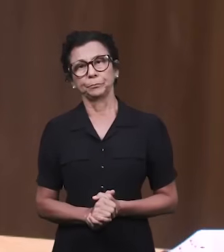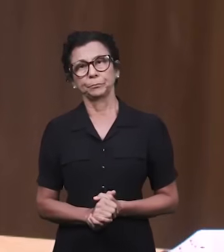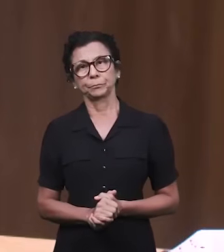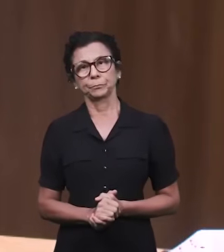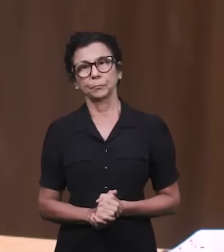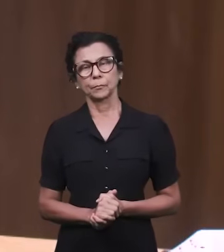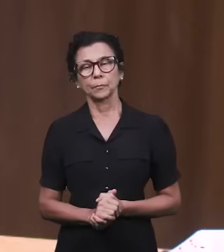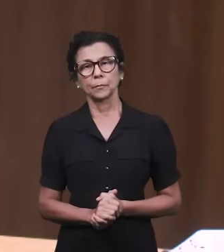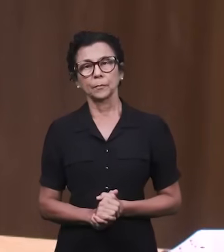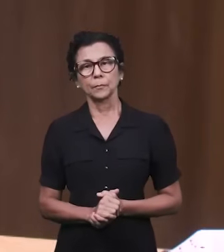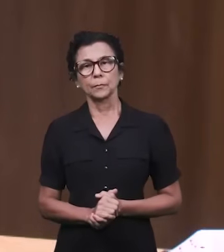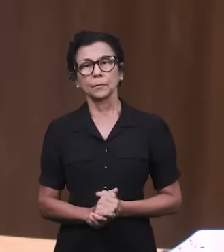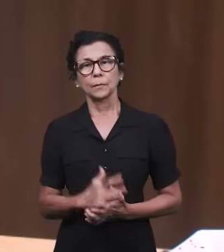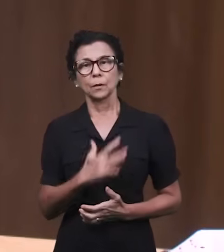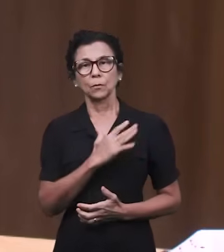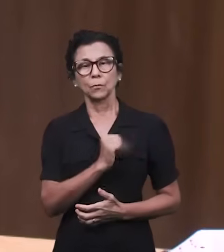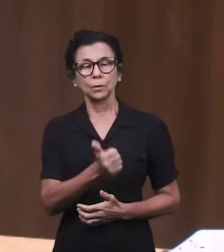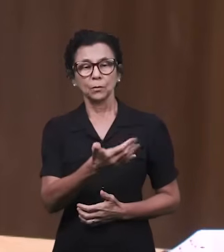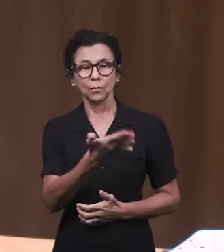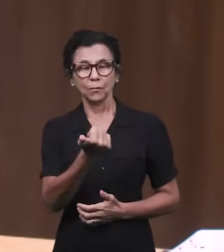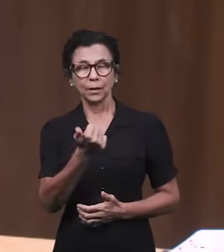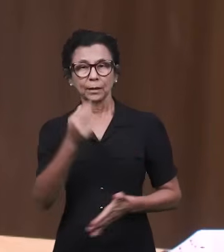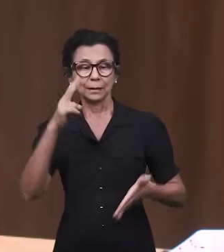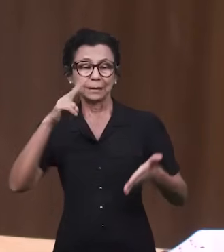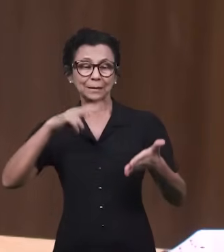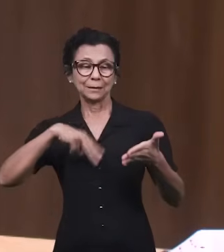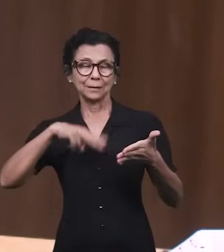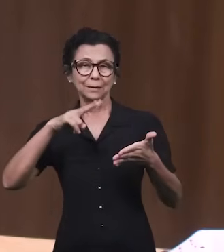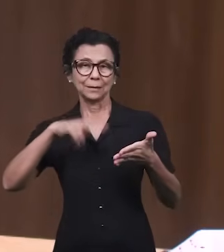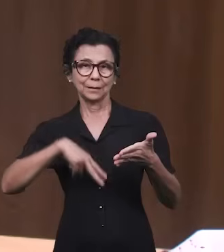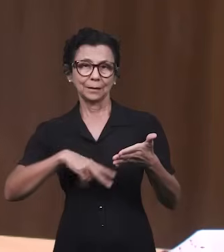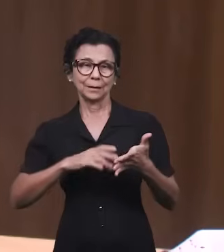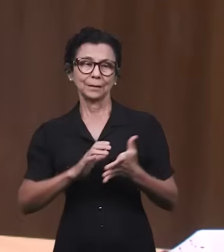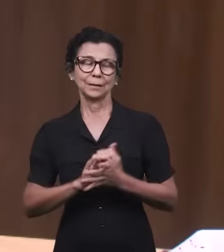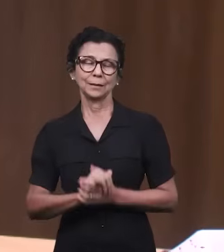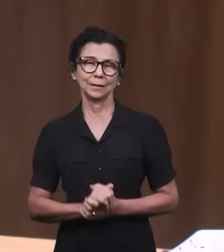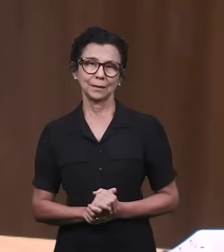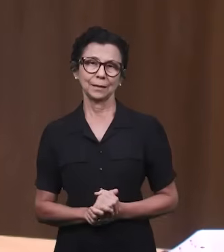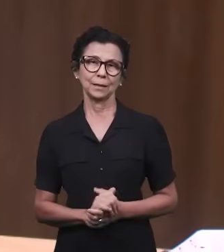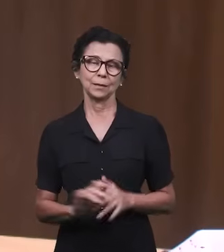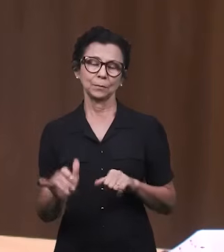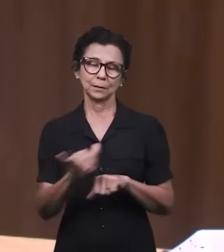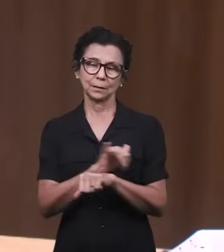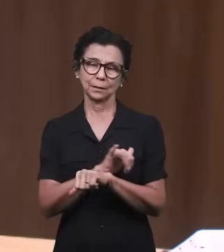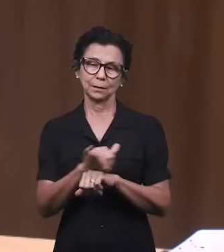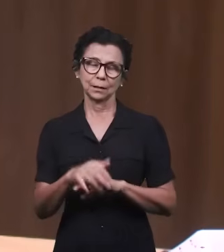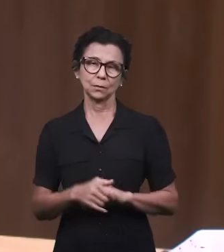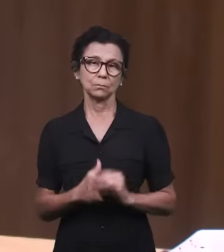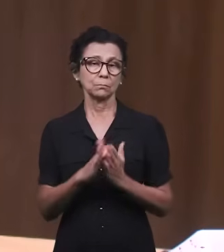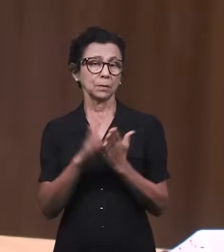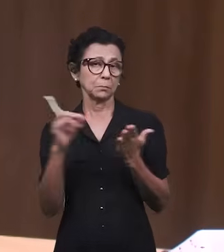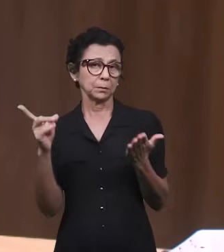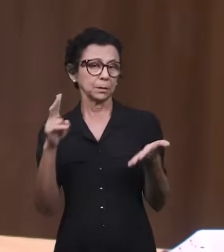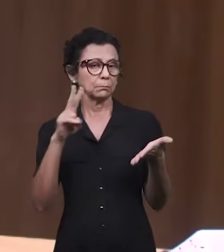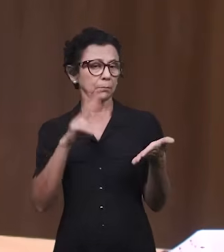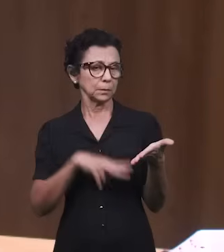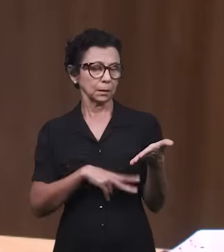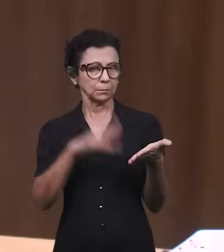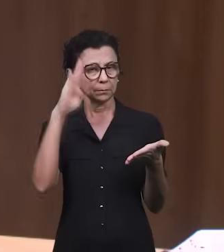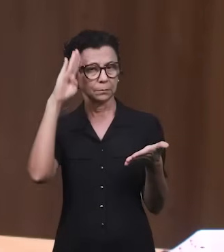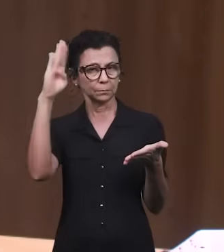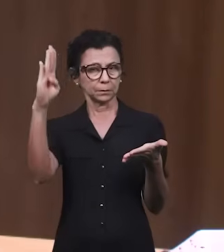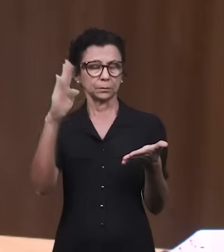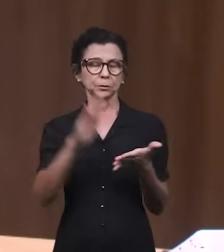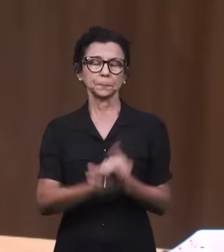Ler com o seu filho. Tenha a leitura como seu aliado. Qual leitura? Palavra de Deus,